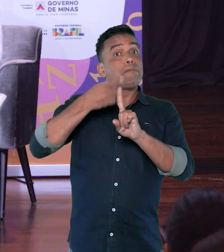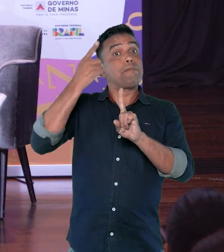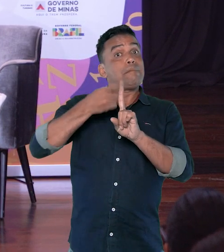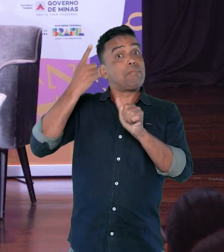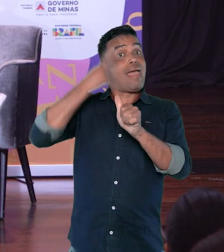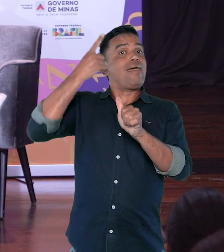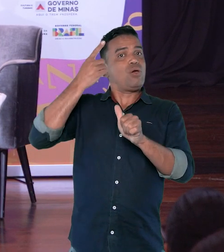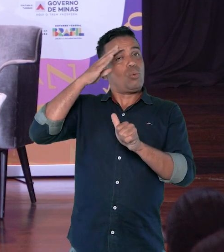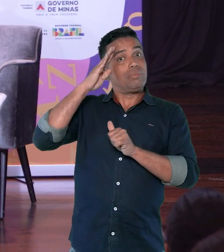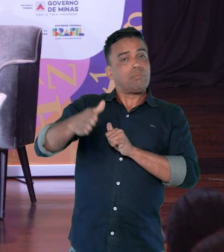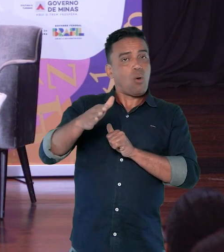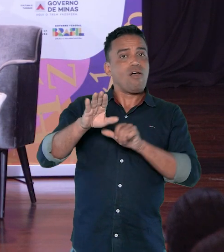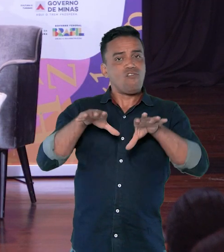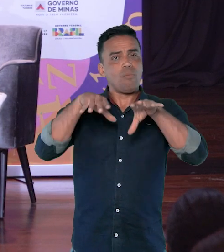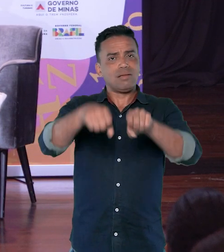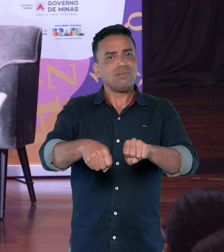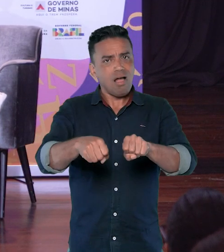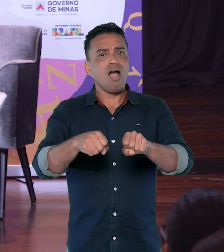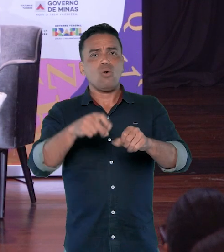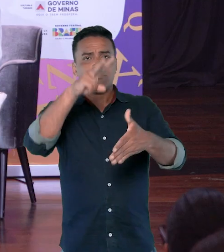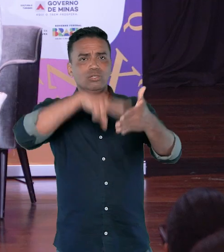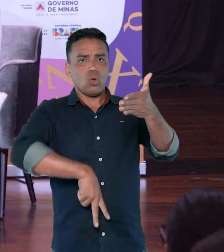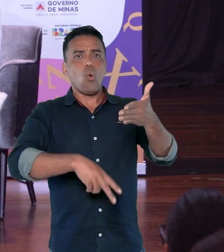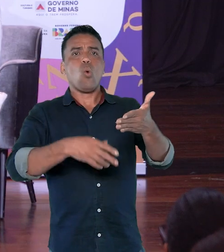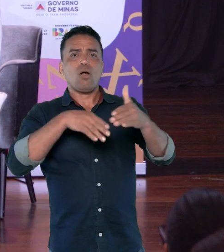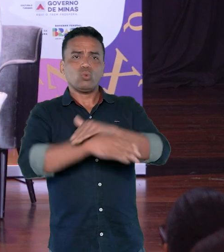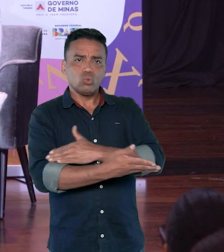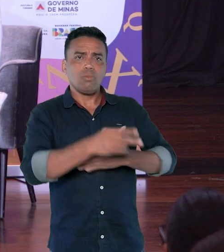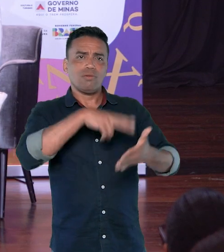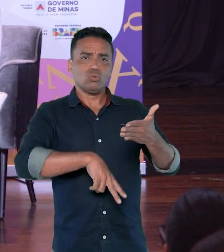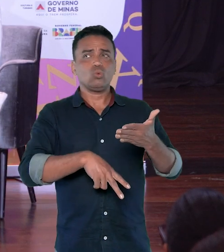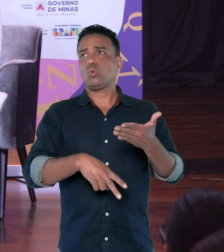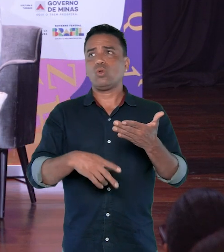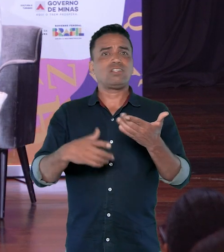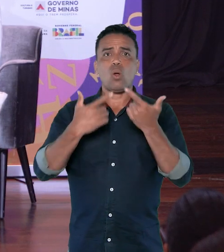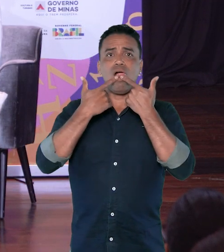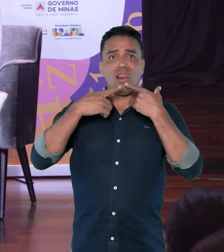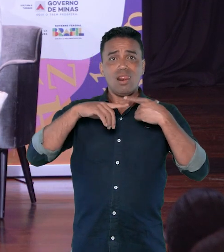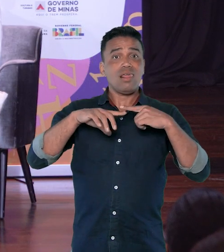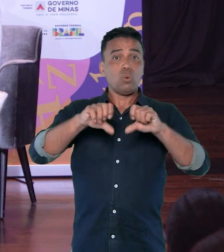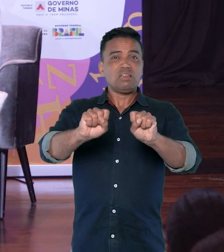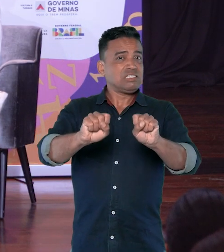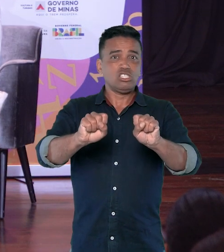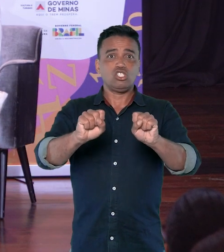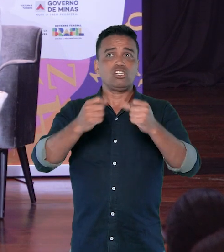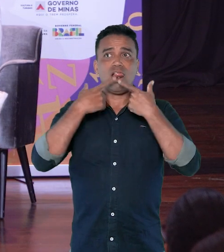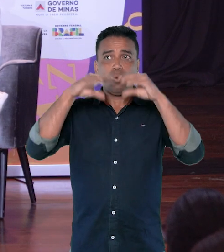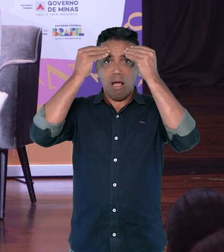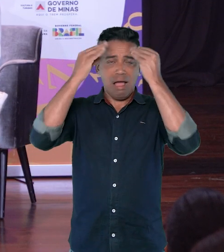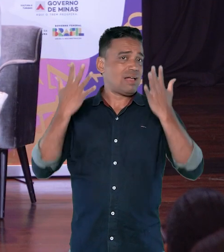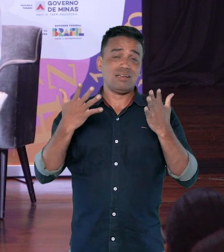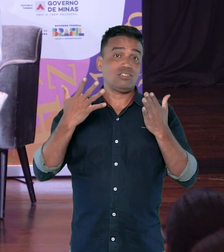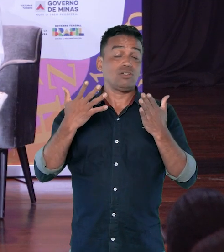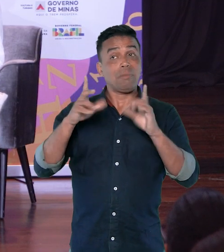uma linguagem como essa, fluente, sem dificuldades linguísticas, ao mesmo tempo com uma história profunda, e que eu